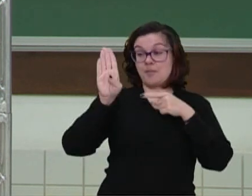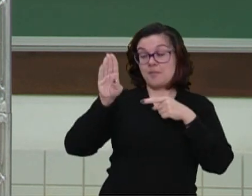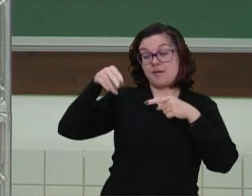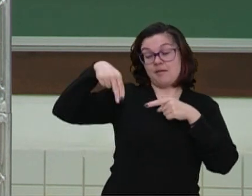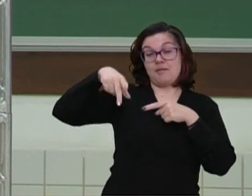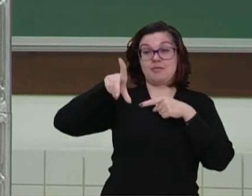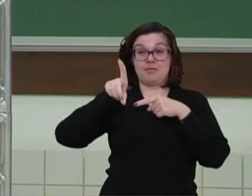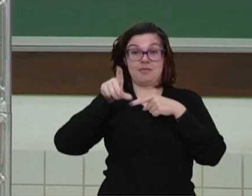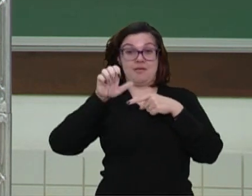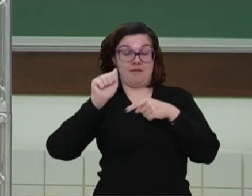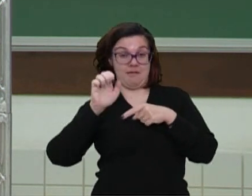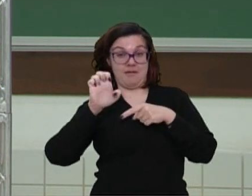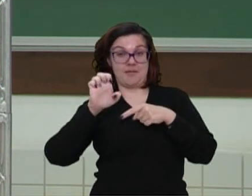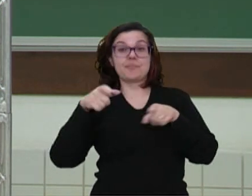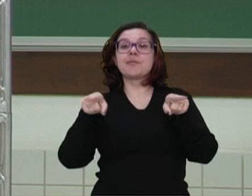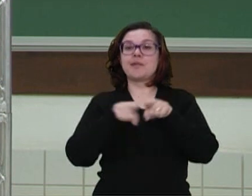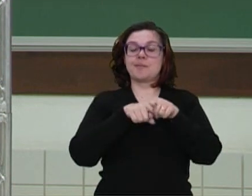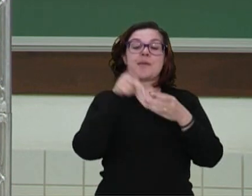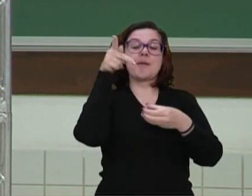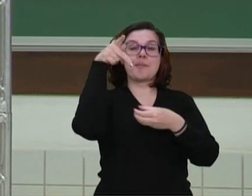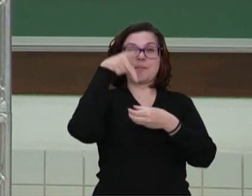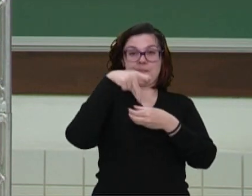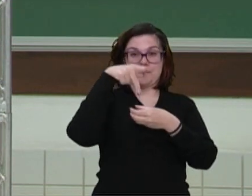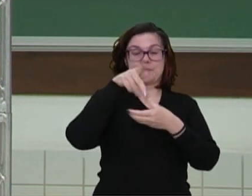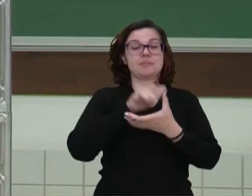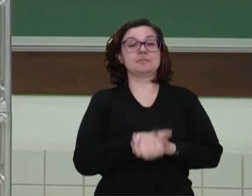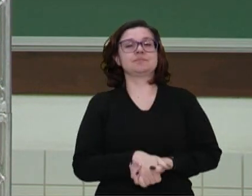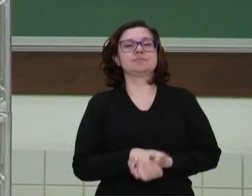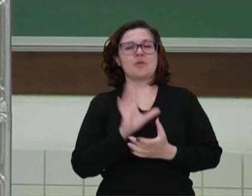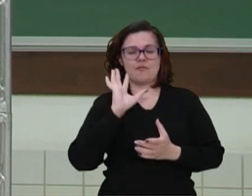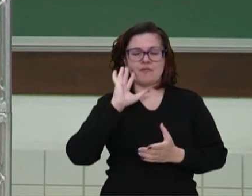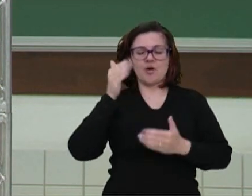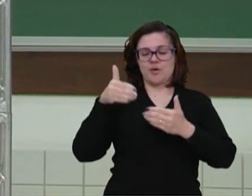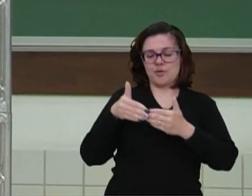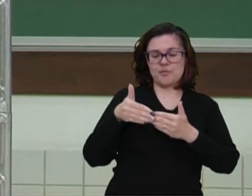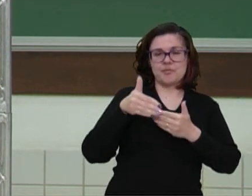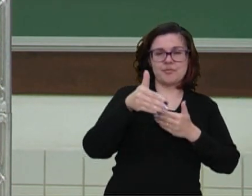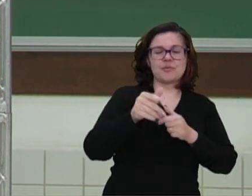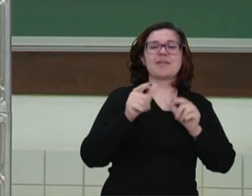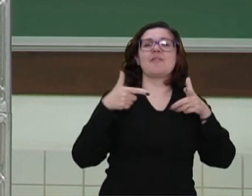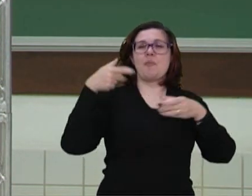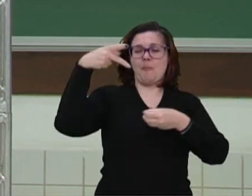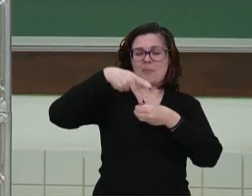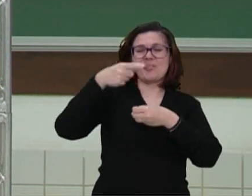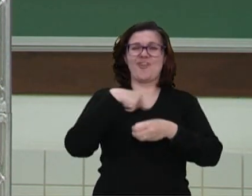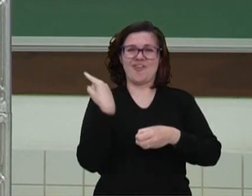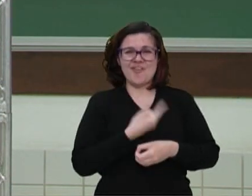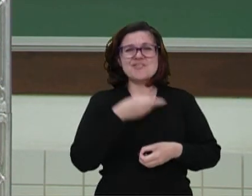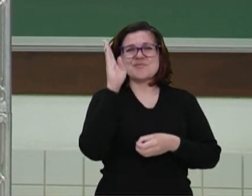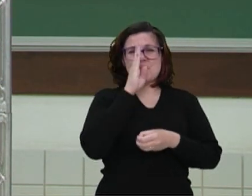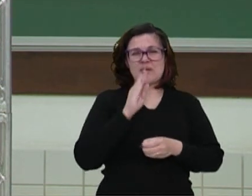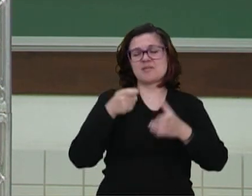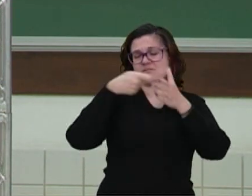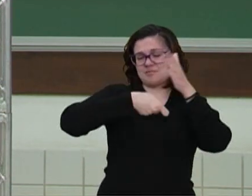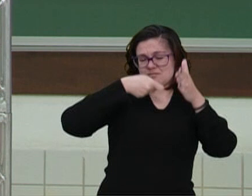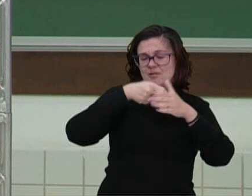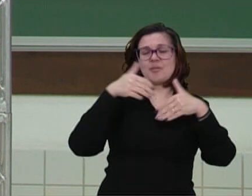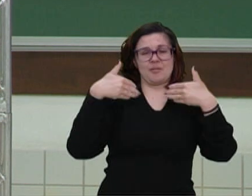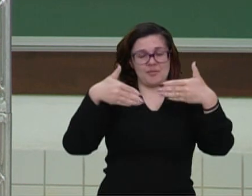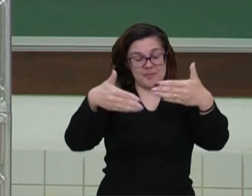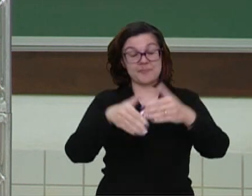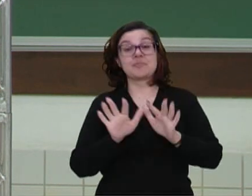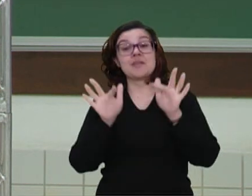Desenvolvimento Econômico, e a Petrobras, né? Isso tudo aí, a campanha do petróleo é nosso, né? Foi bastante forte. No final do governo Vargas,